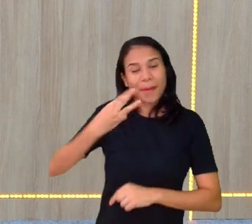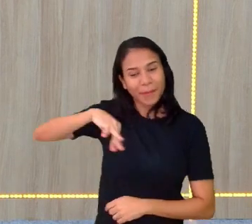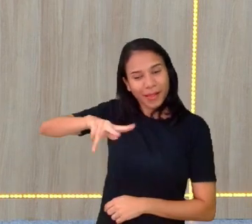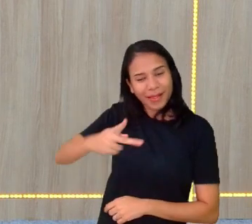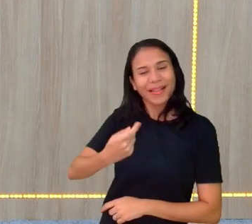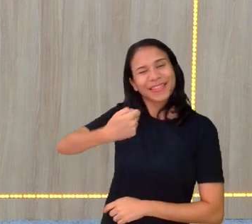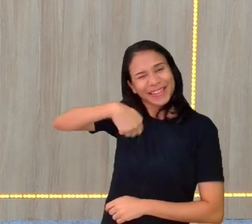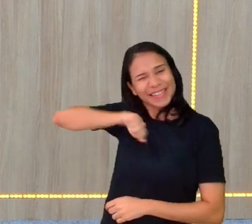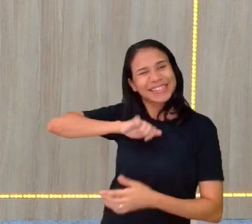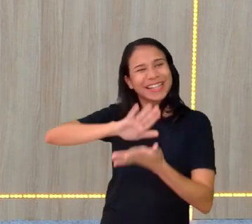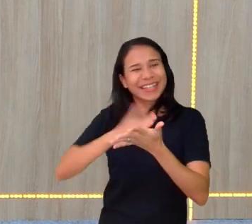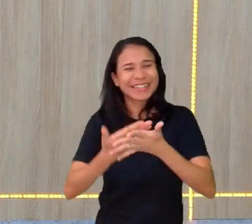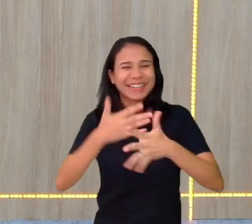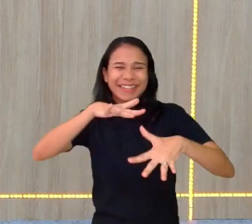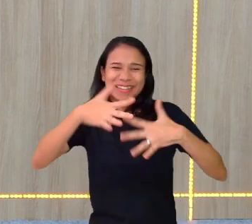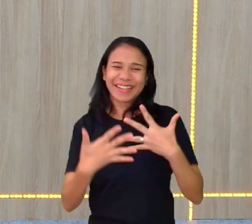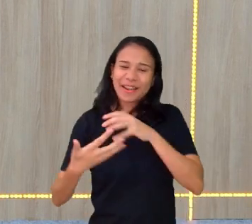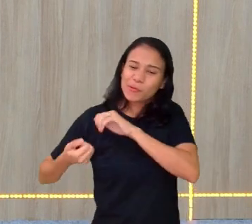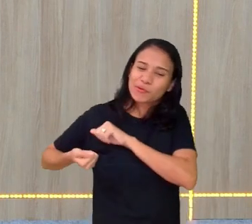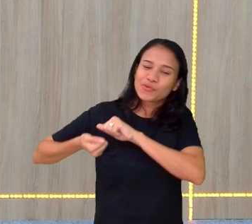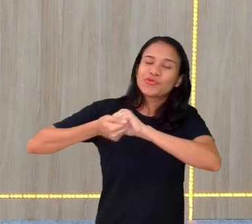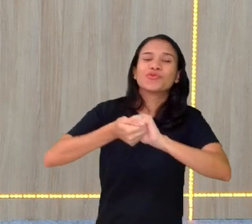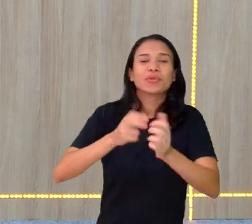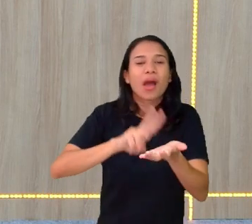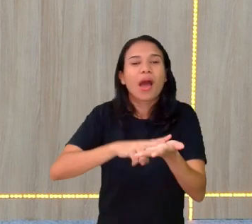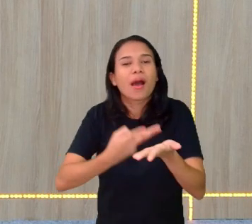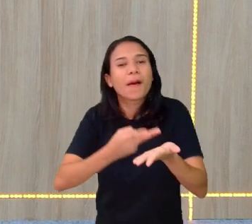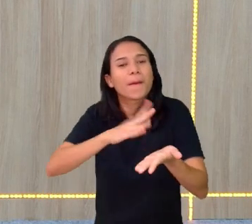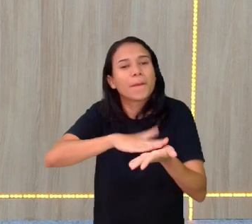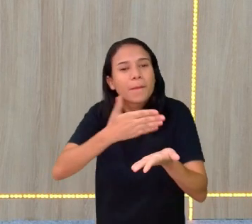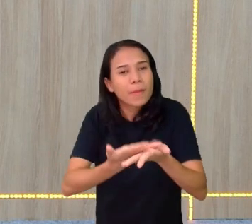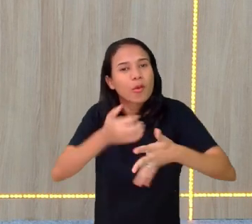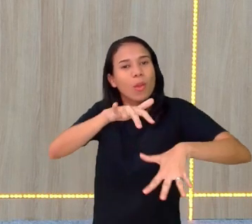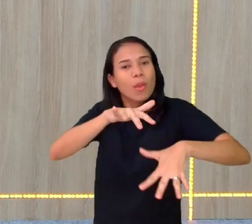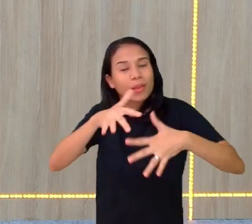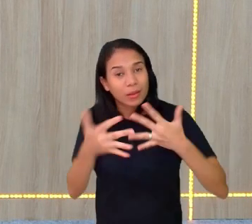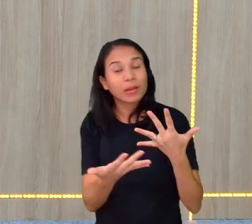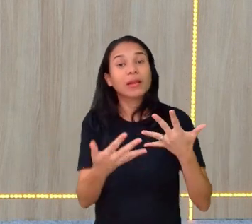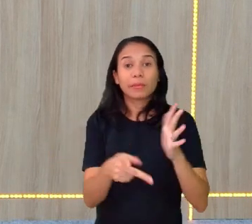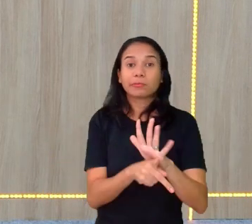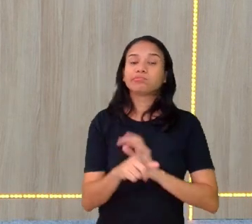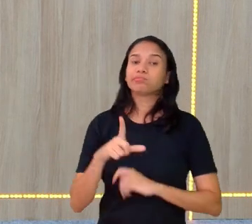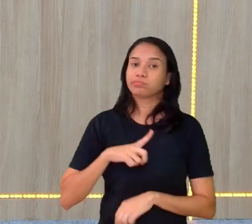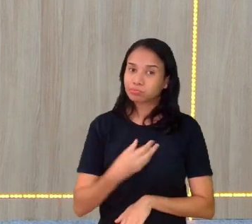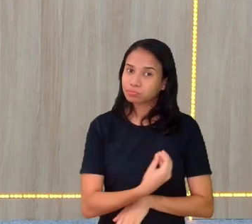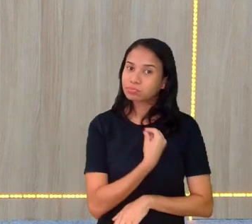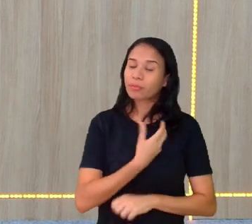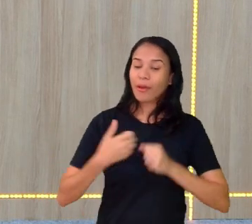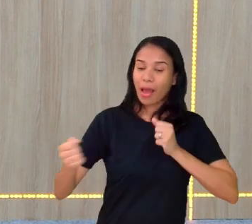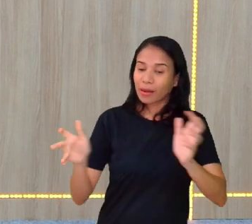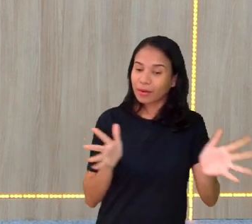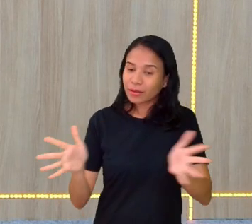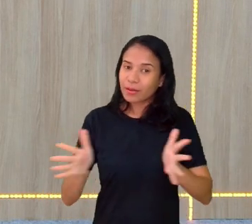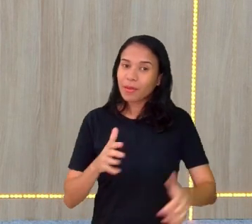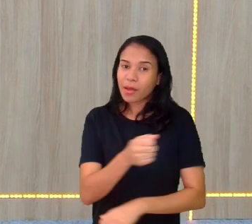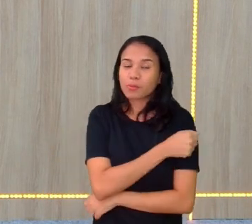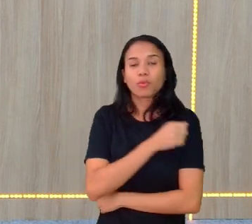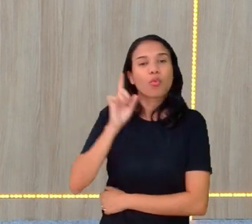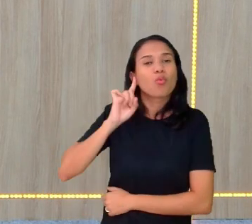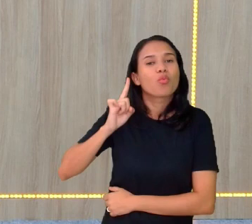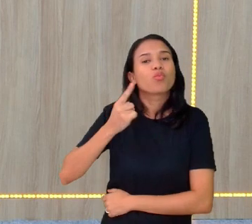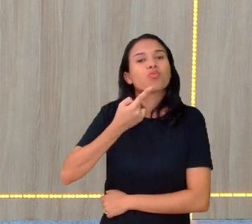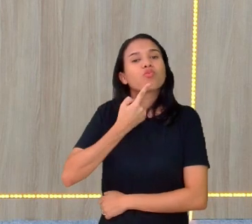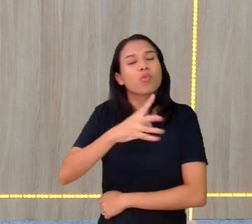Helena, que nos acompanha aqui, fazendo a interpretação de Libras, garantindo a acessibilidade, para que